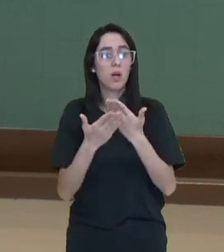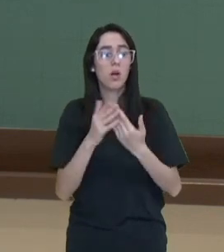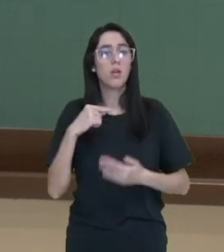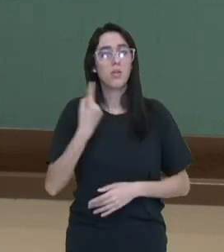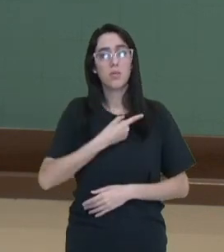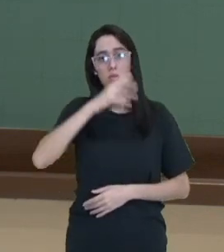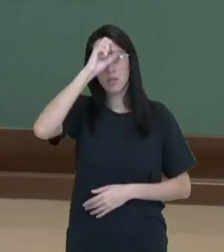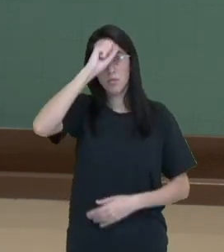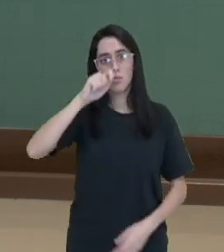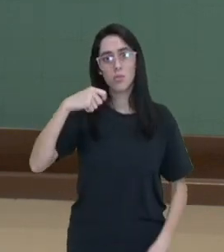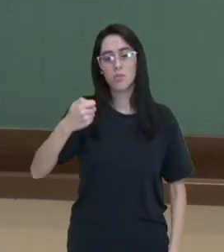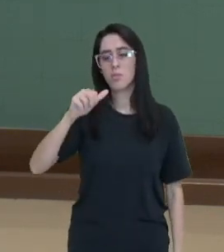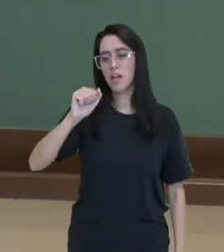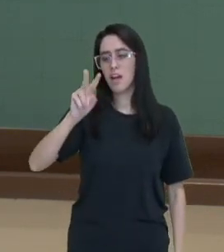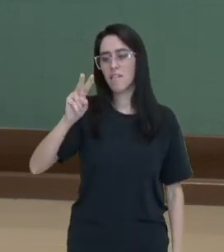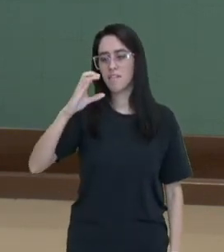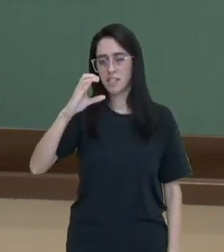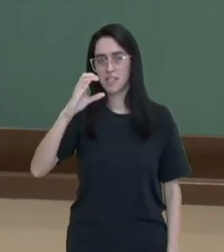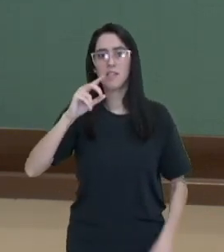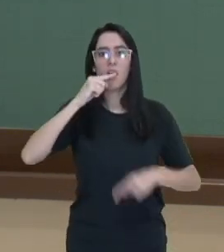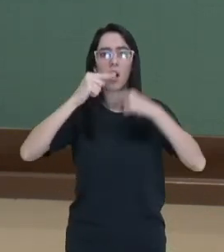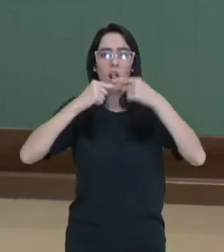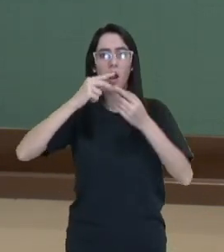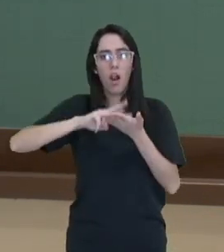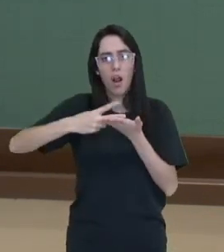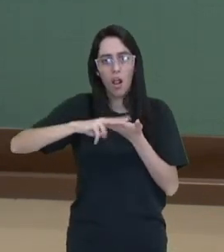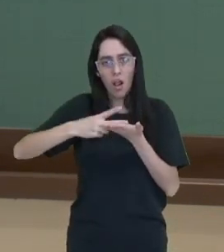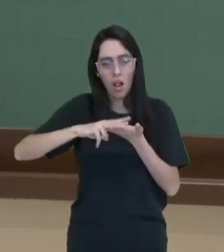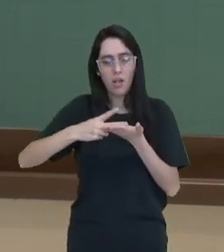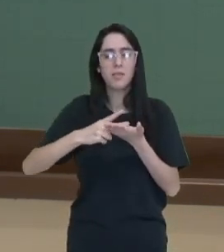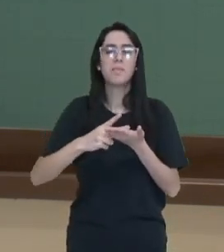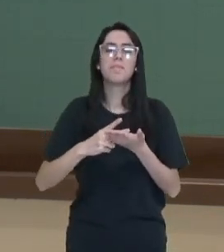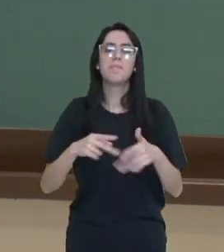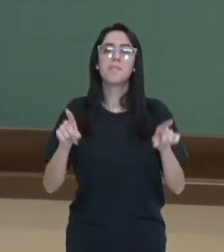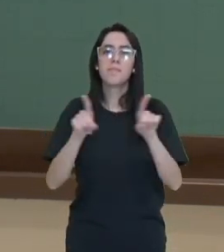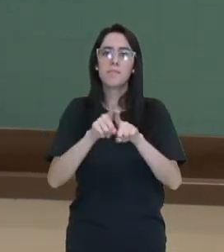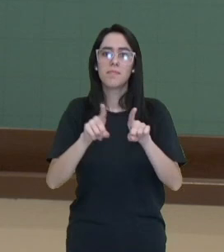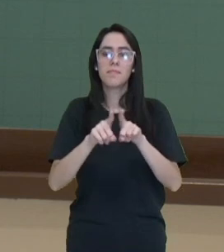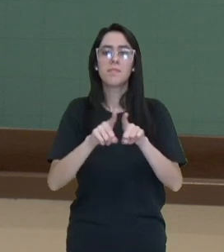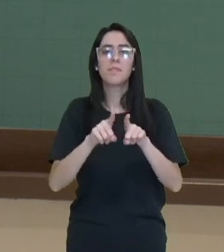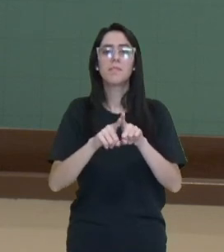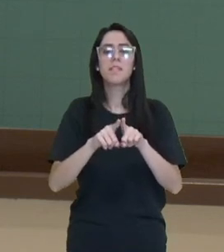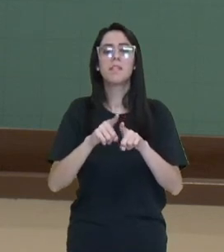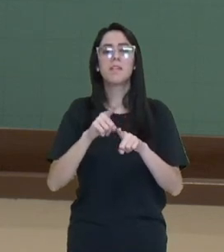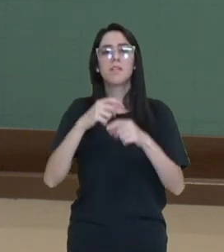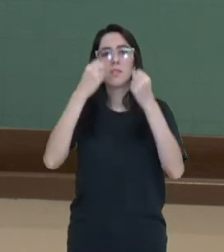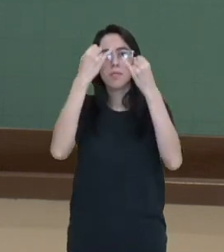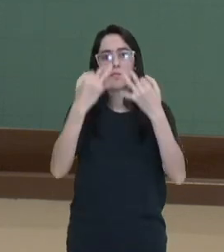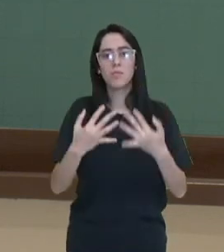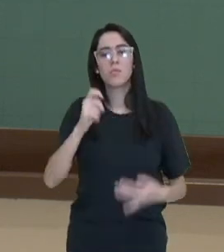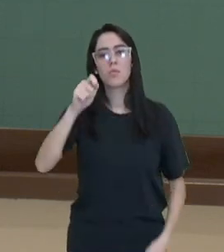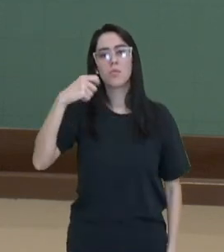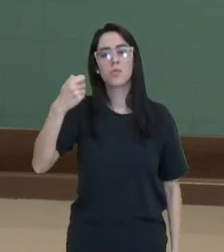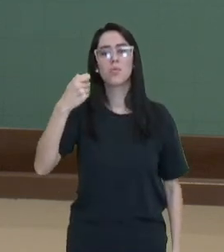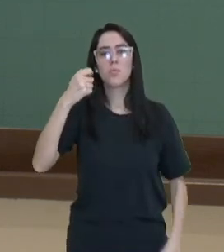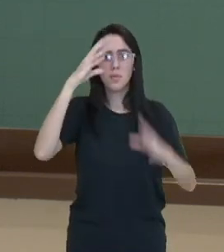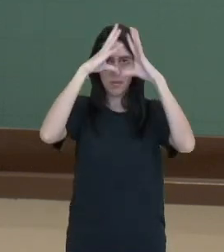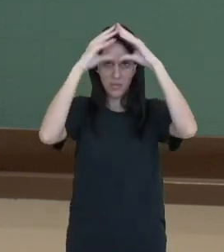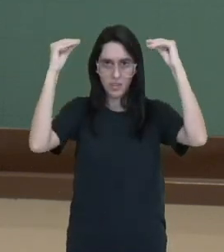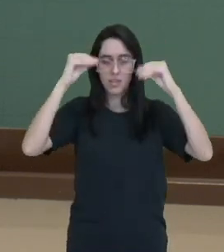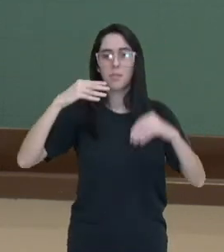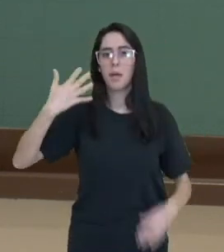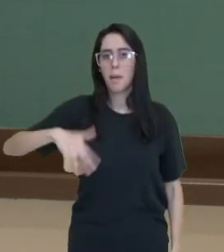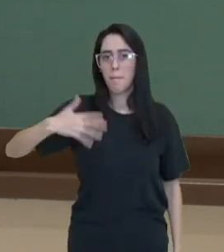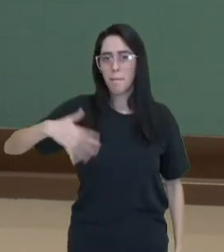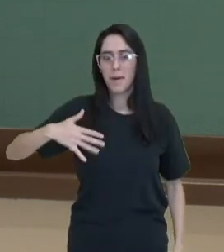sobre AVC, ataque epilético ou convulsão, epilepsia, mal de Alzheimer, mal de Parkinson